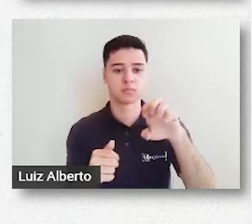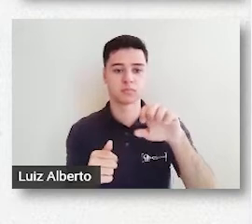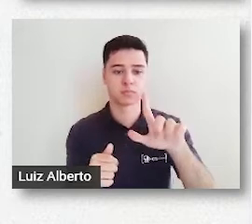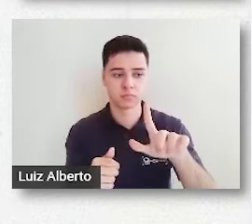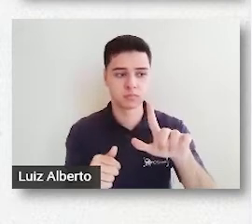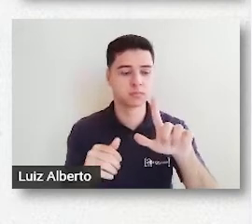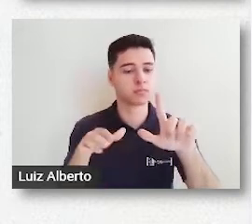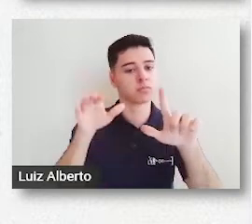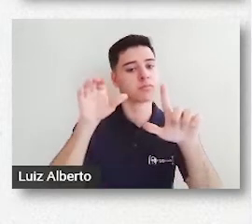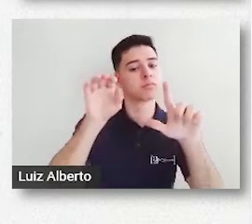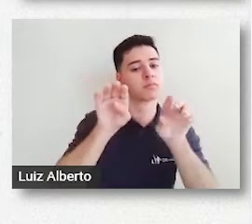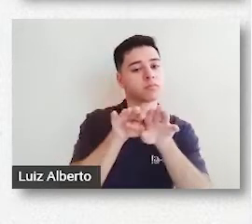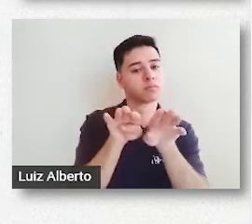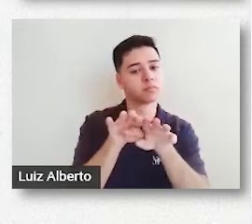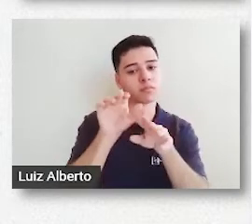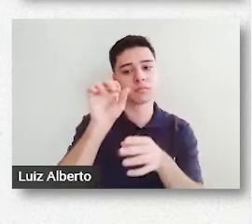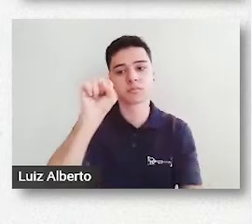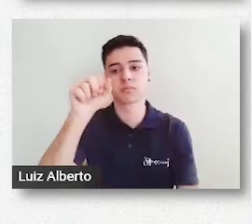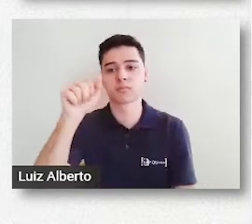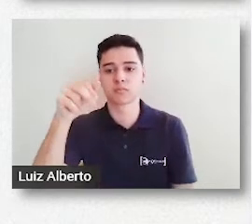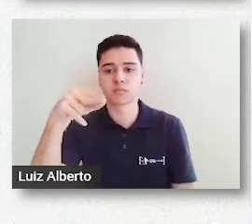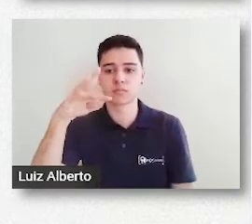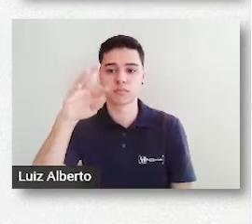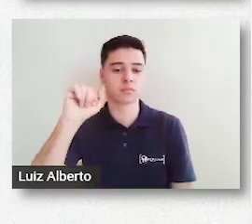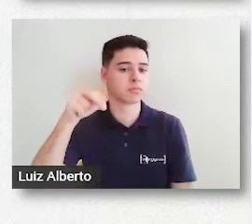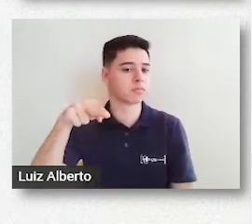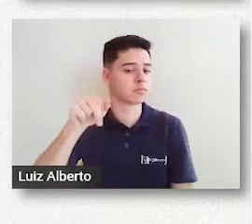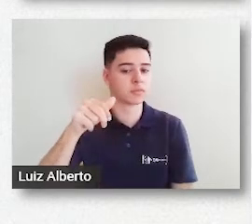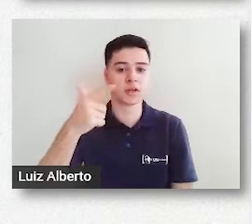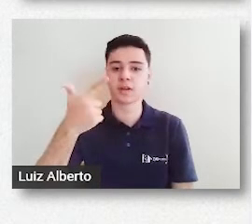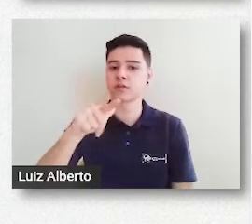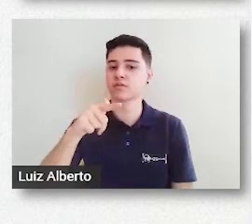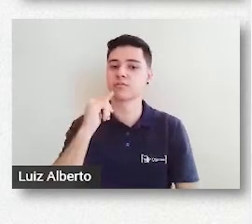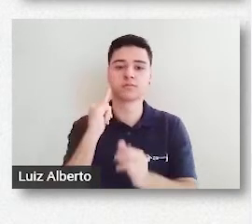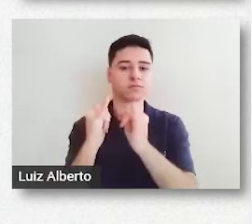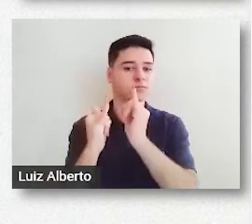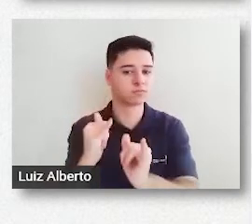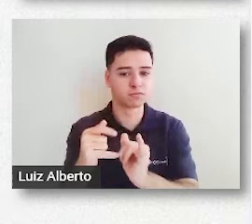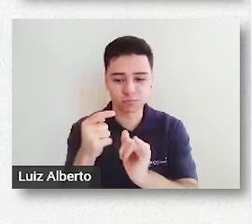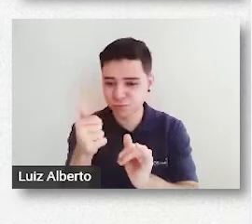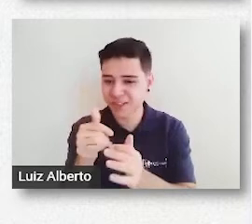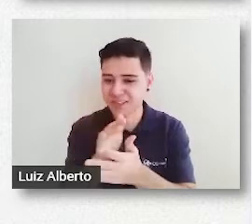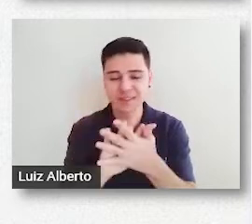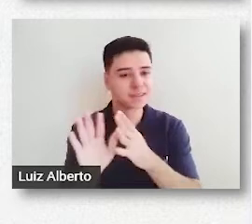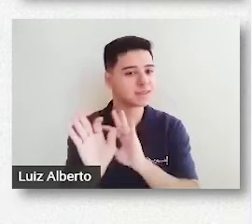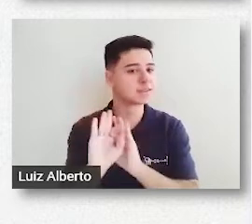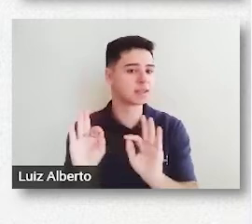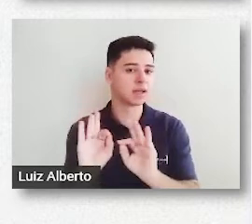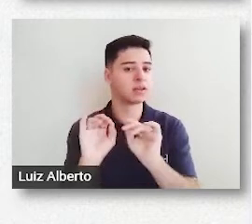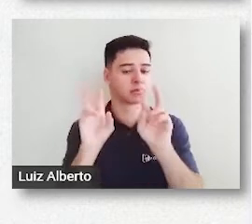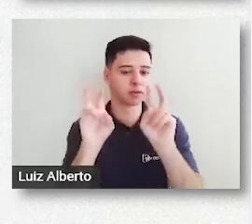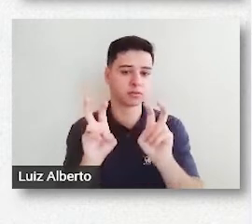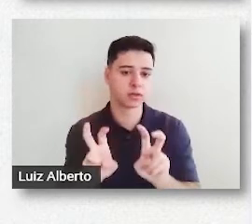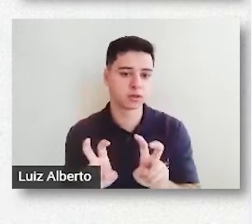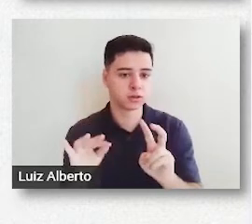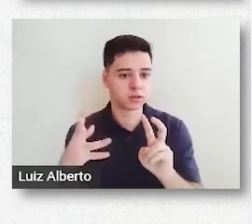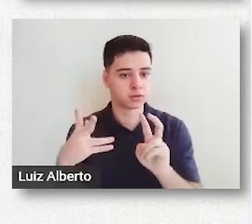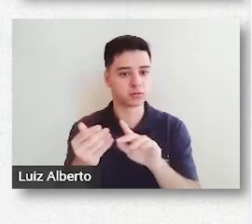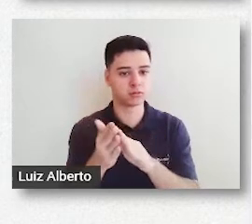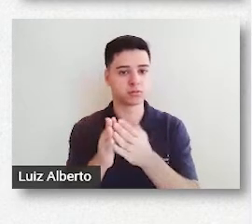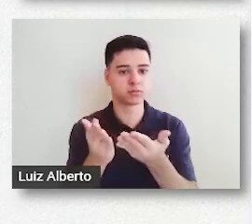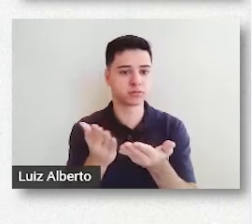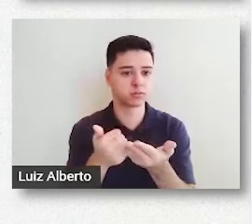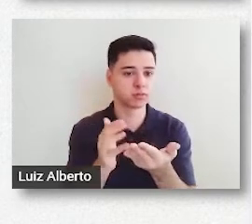terceiro episódio, eles não têm muitas informações, aliás, quase nenhuma, sobre eles nos livros, né,